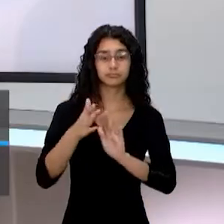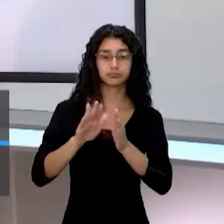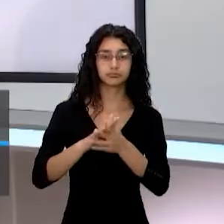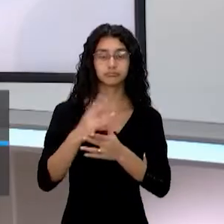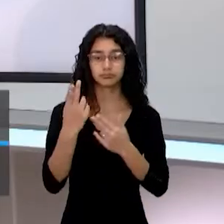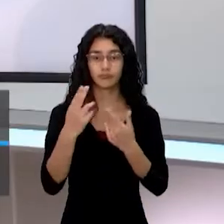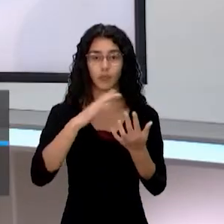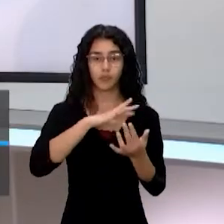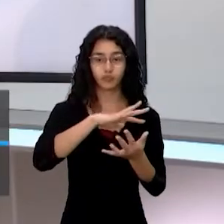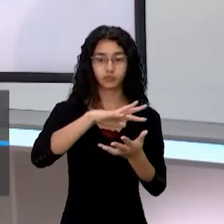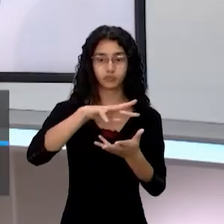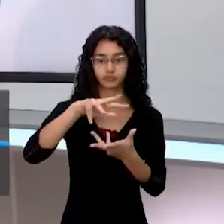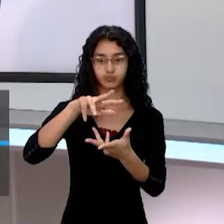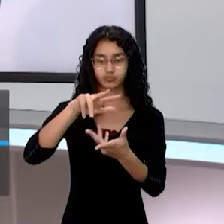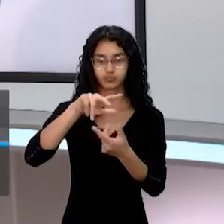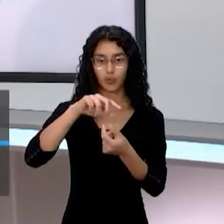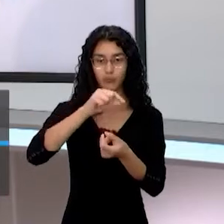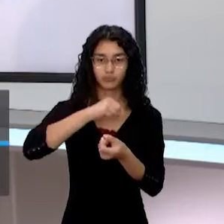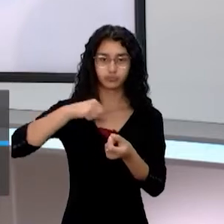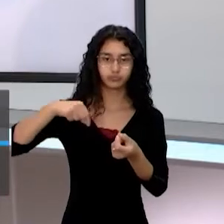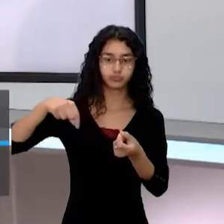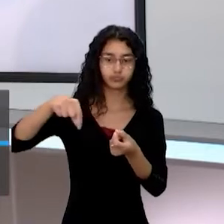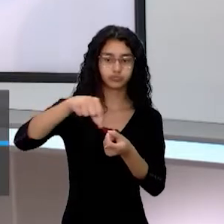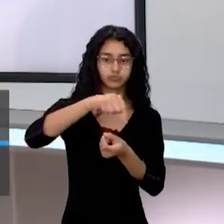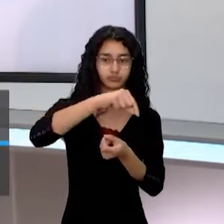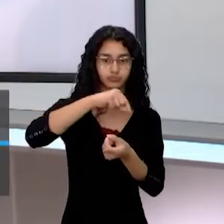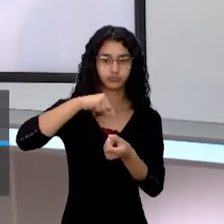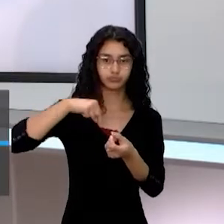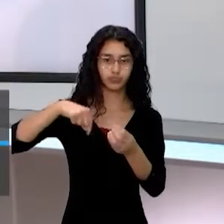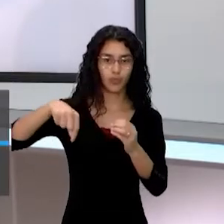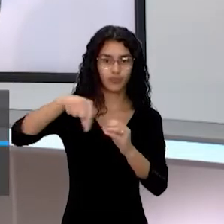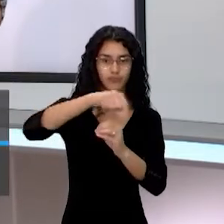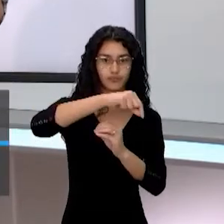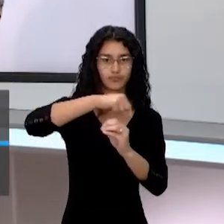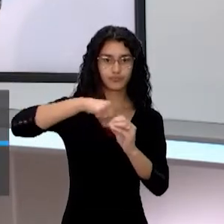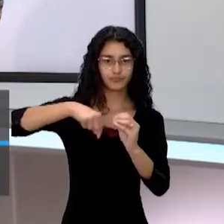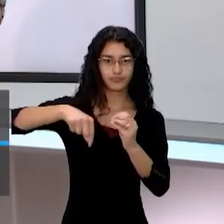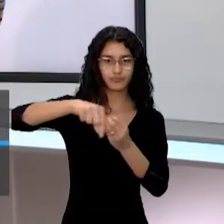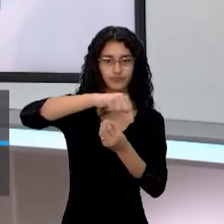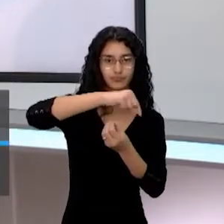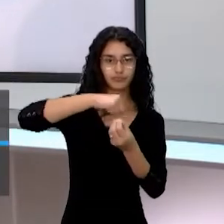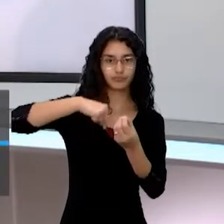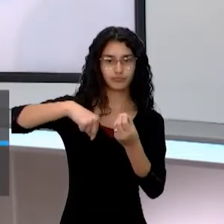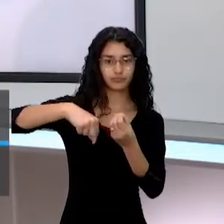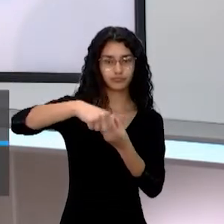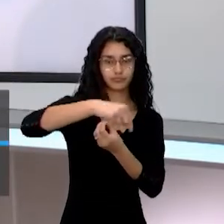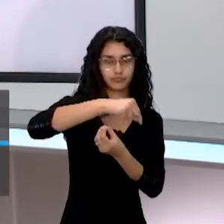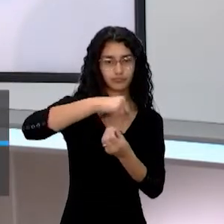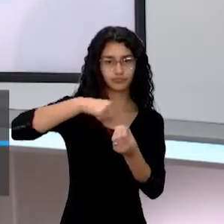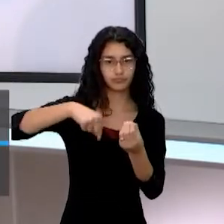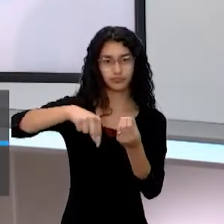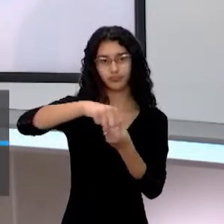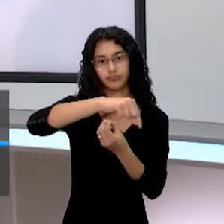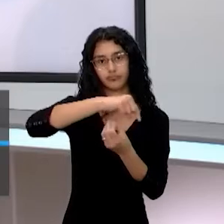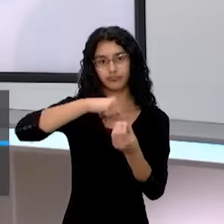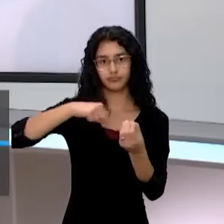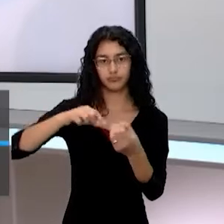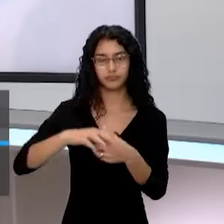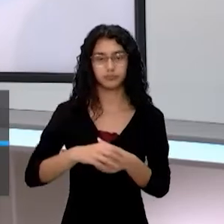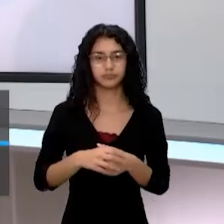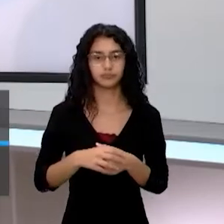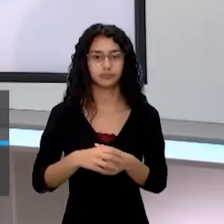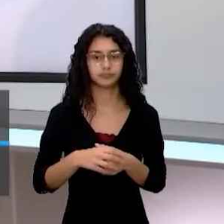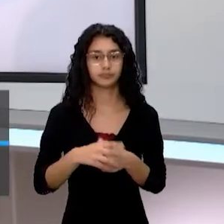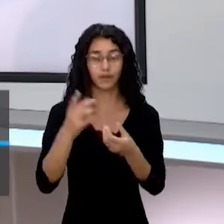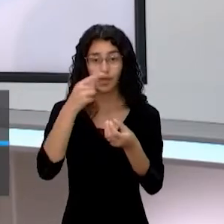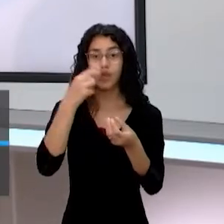plano ali, girando em torno do Sol. Beleza? Ali, na mesma região, no caso, girando praticamente no mesmo sentido. Né? Todos no mesmo